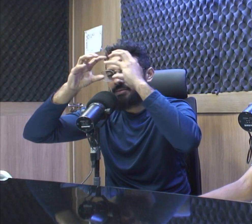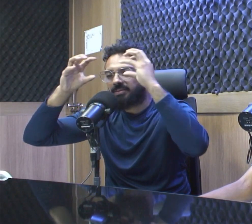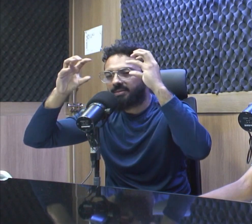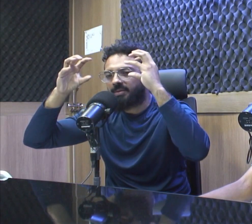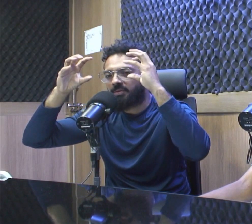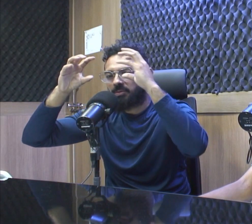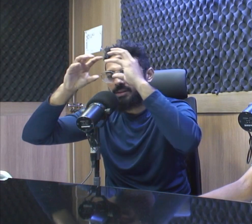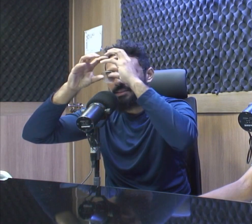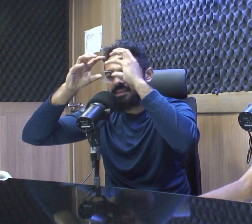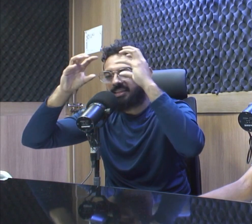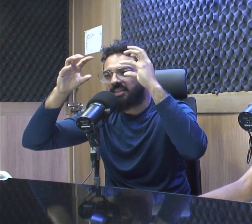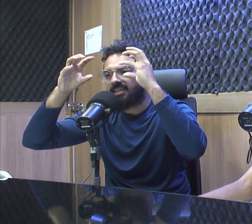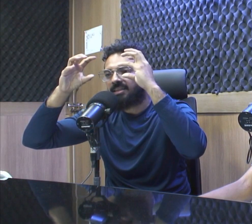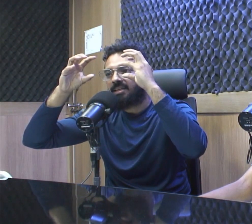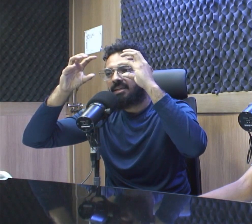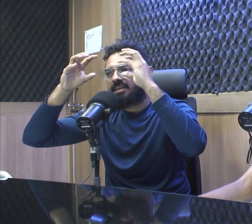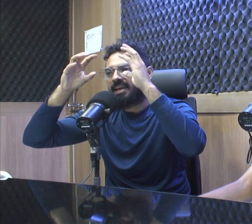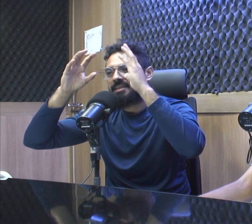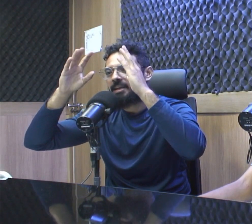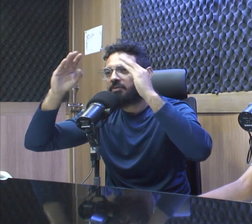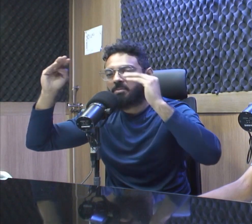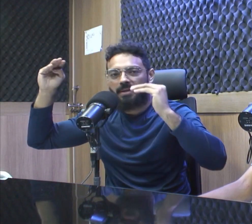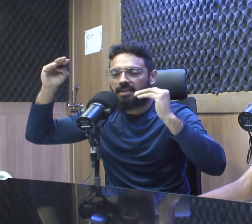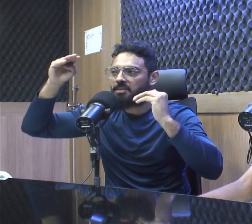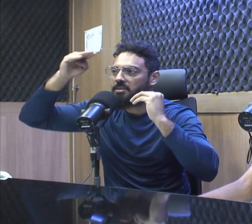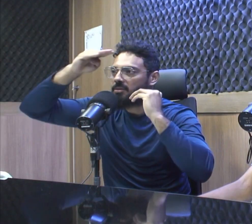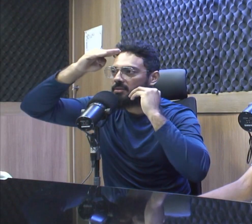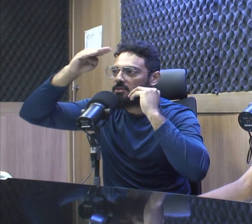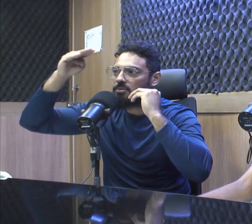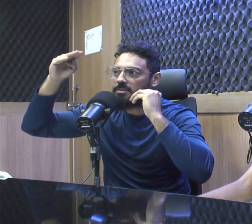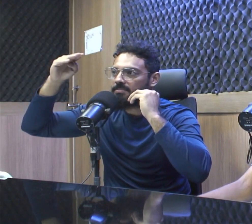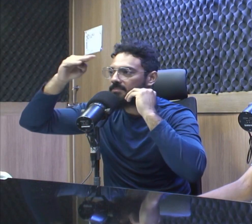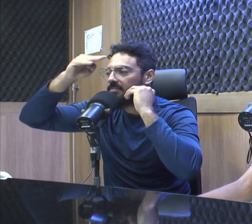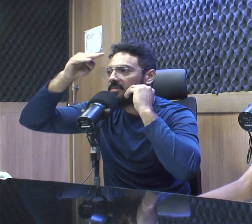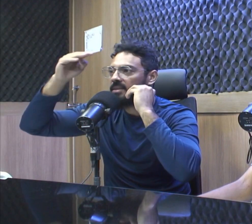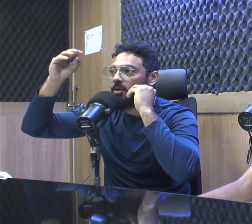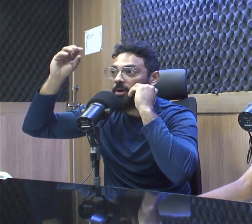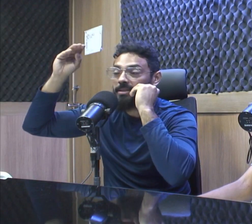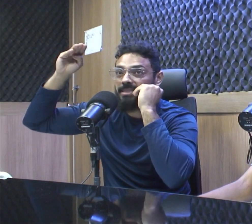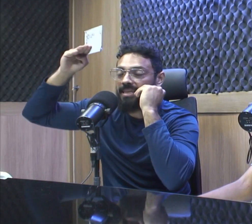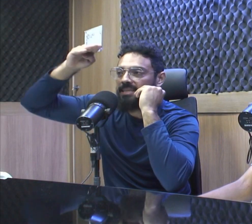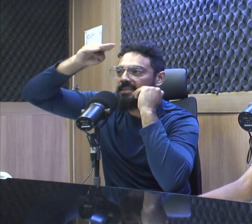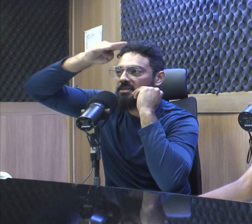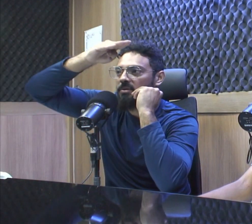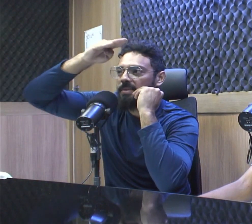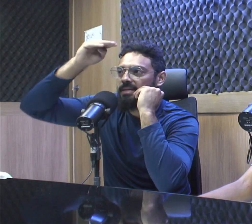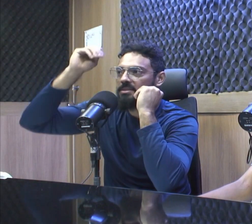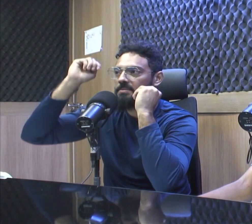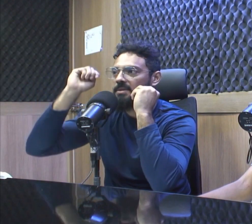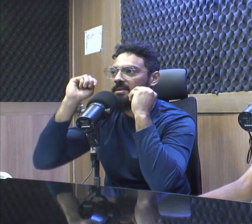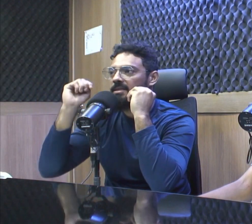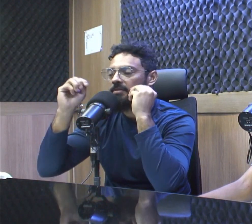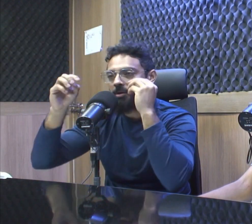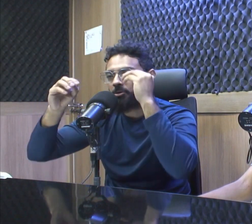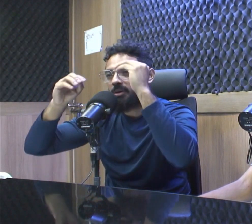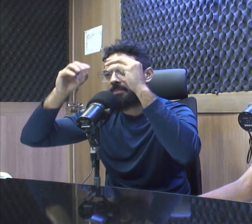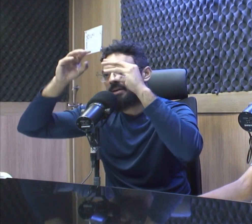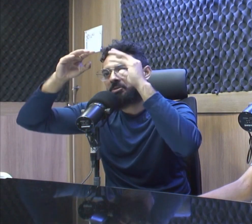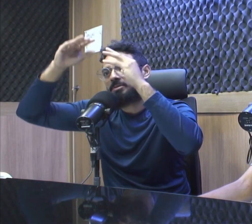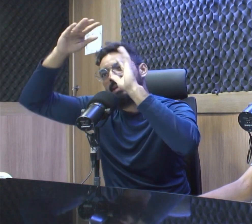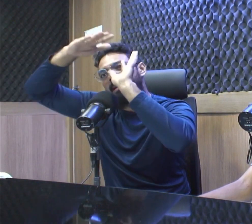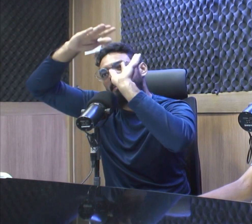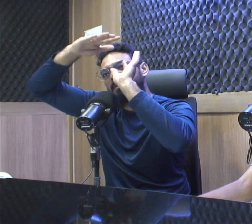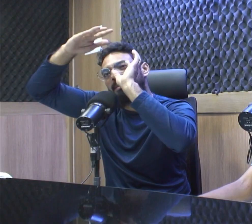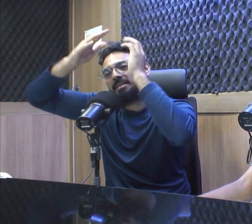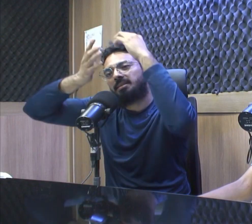você tem uma figura cilíndrica que ela serve como passagem de luz, se inserida dentro de uma parede. E aí vai construindo a